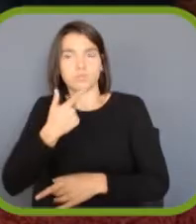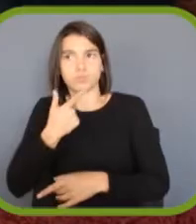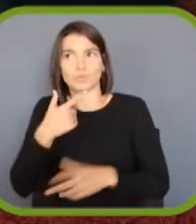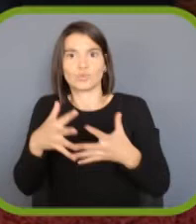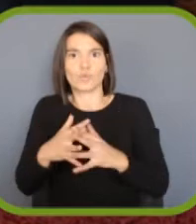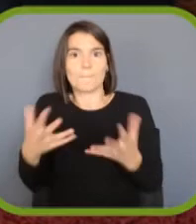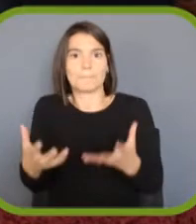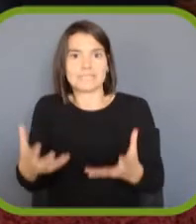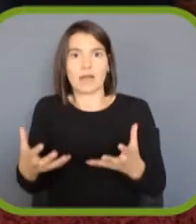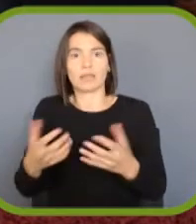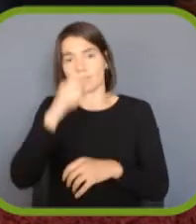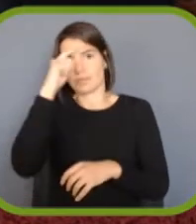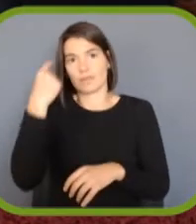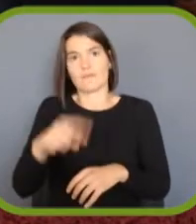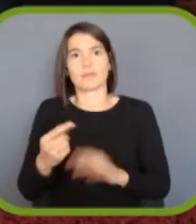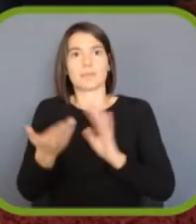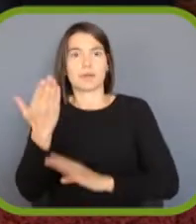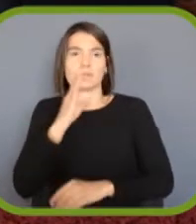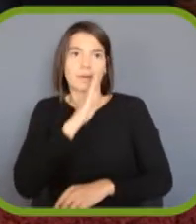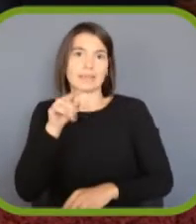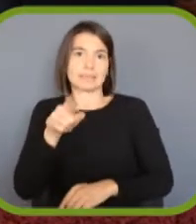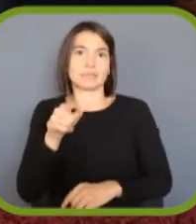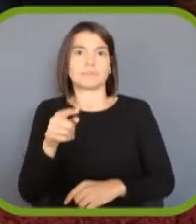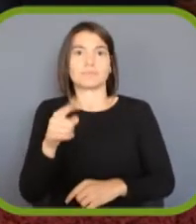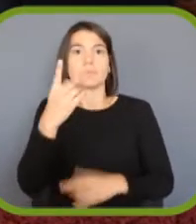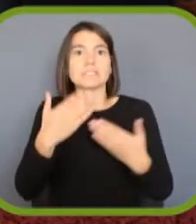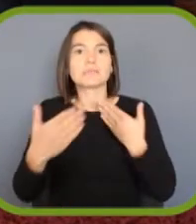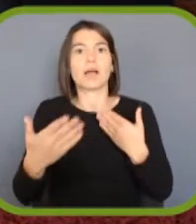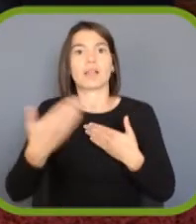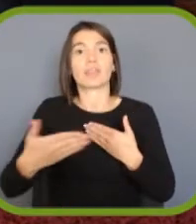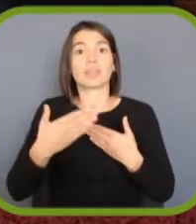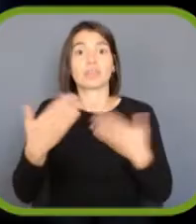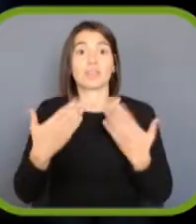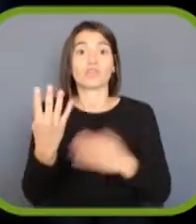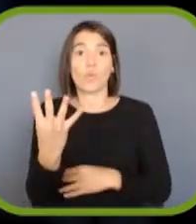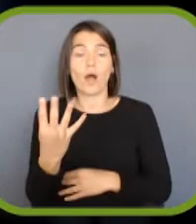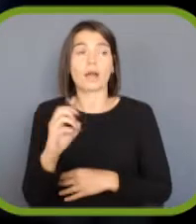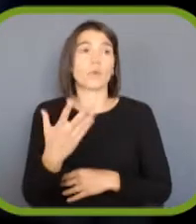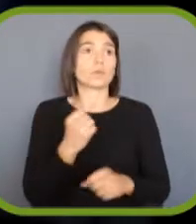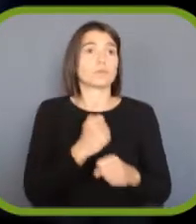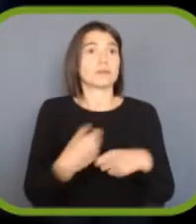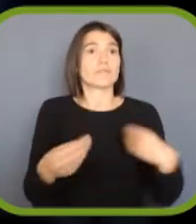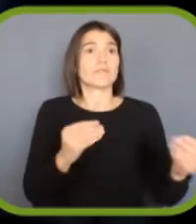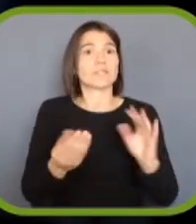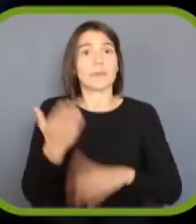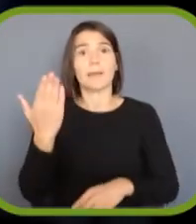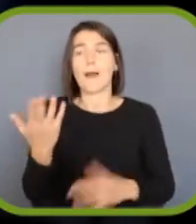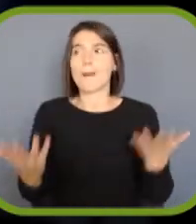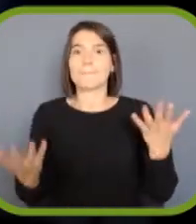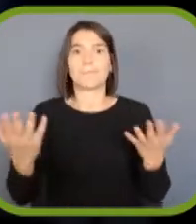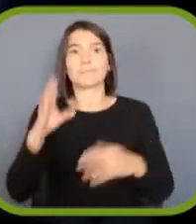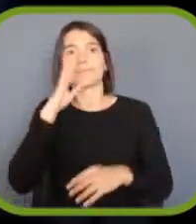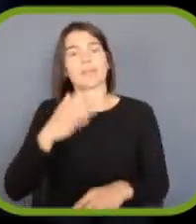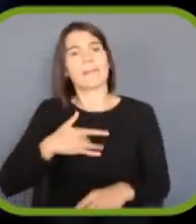produção com uma estrutura pesada, evidentemente é muito mais difícil aplicar a semana de 4 dias ou qualquer outro mecanismo de maior flexibilidade do